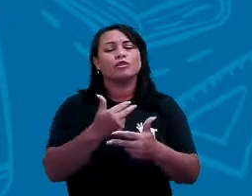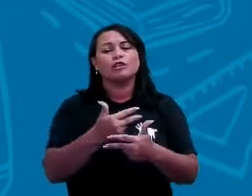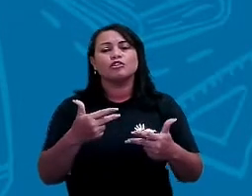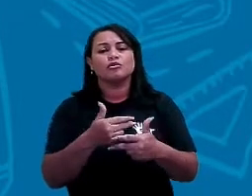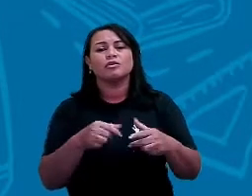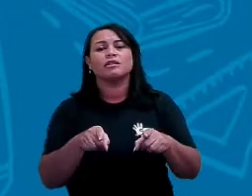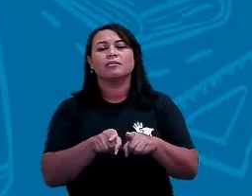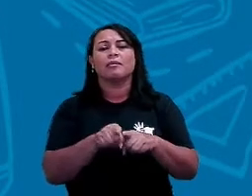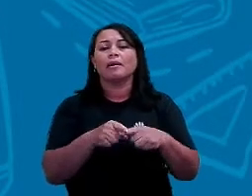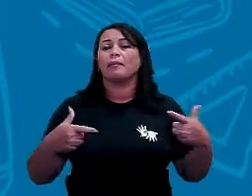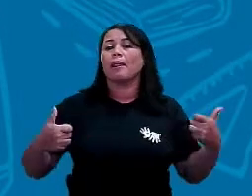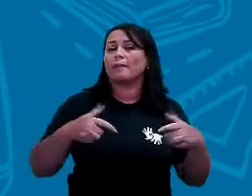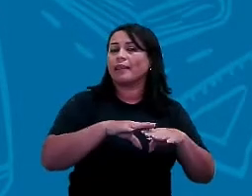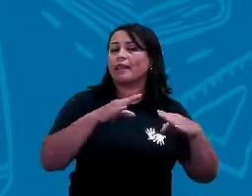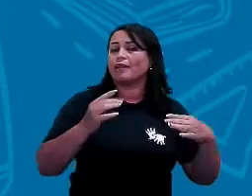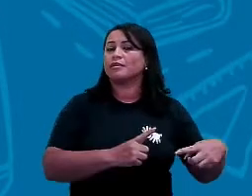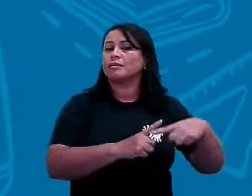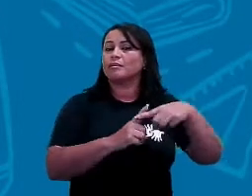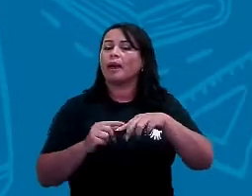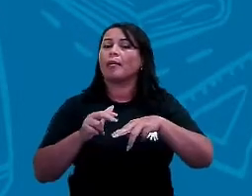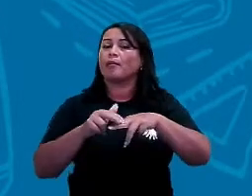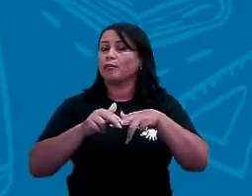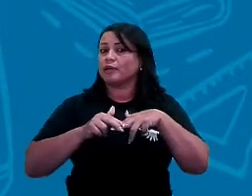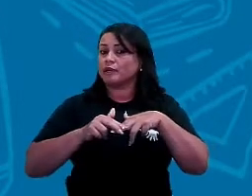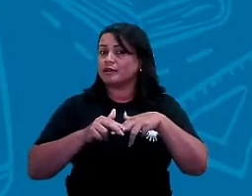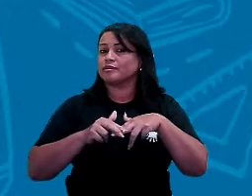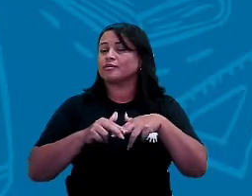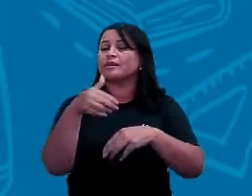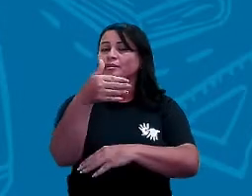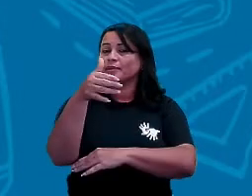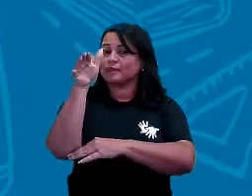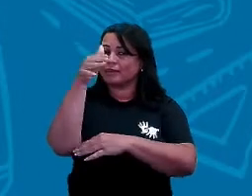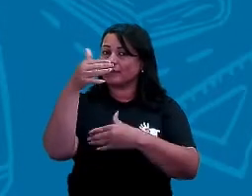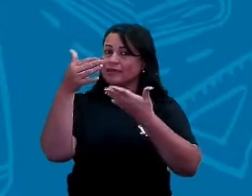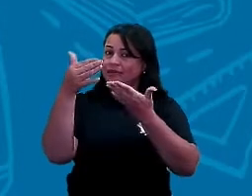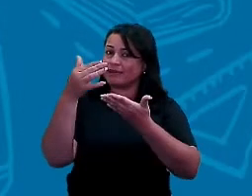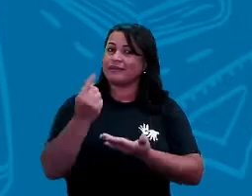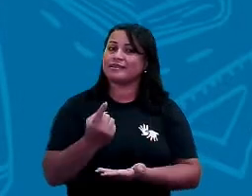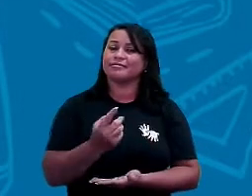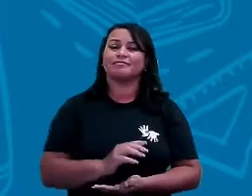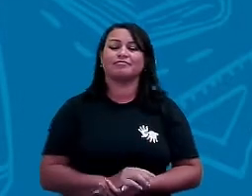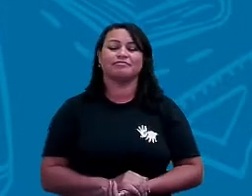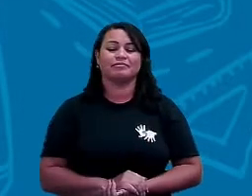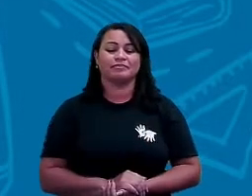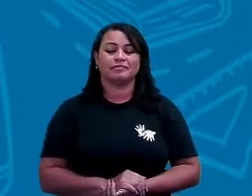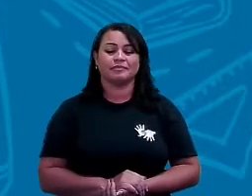das Tabocas, tá certo? Então, é por isso que a nossa bandeira é assim.